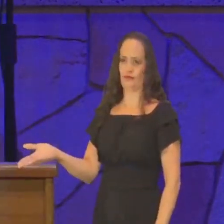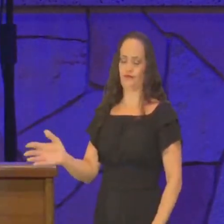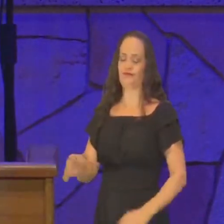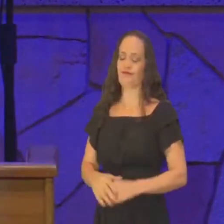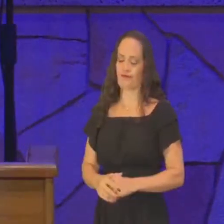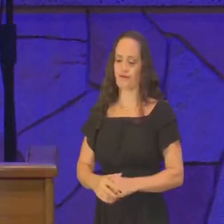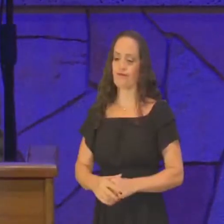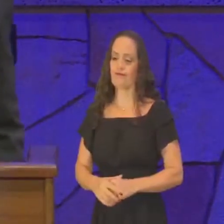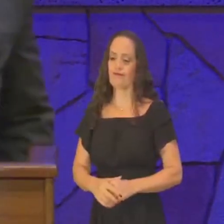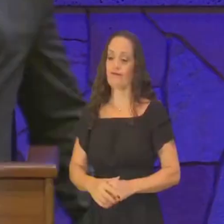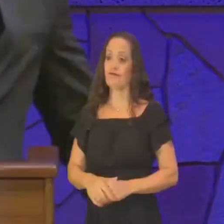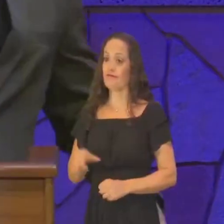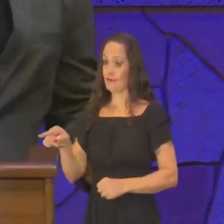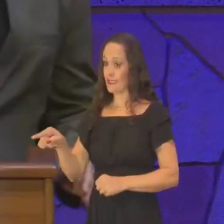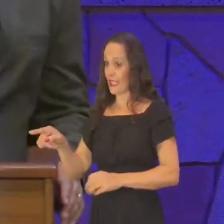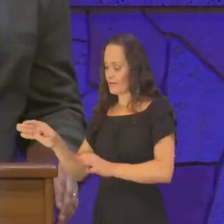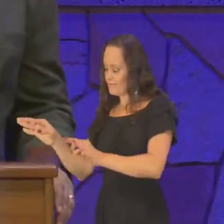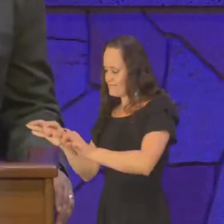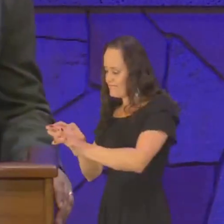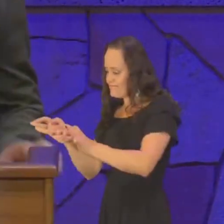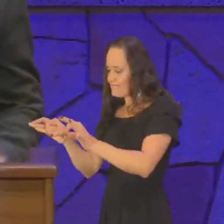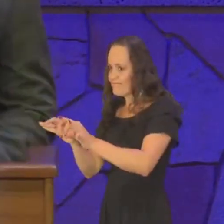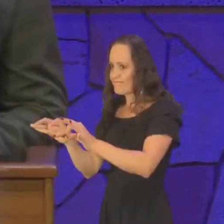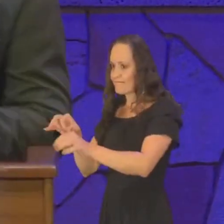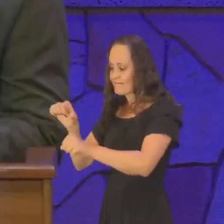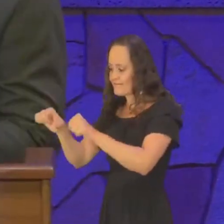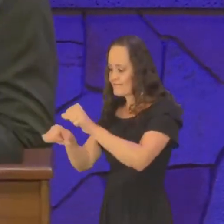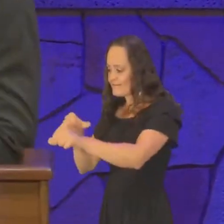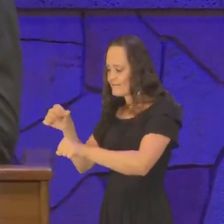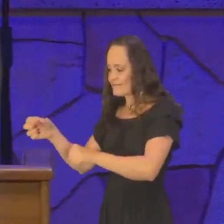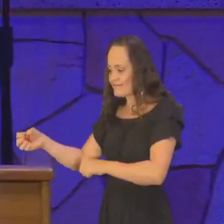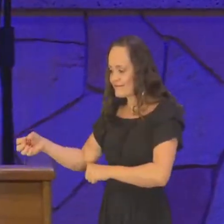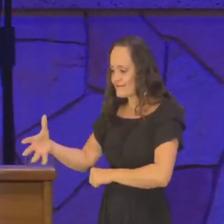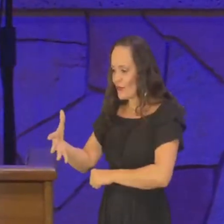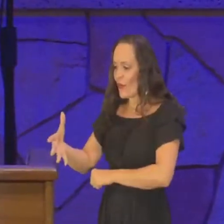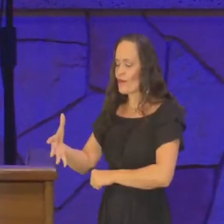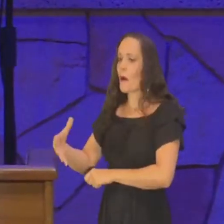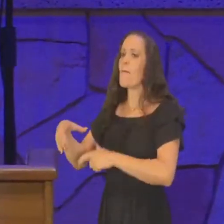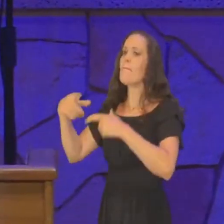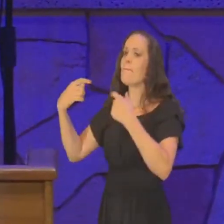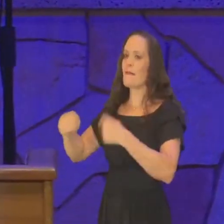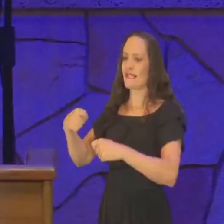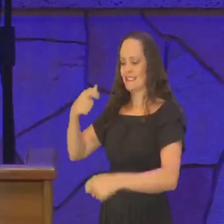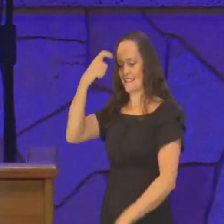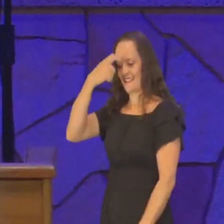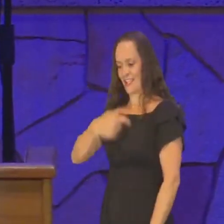E essa reparação, meus irmãos, exige de nós intencionalidade.